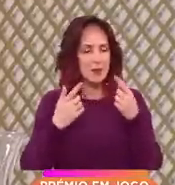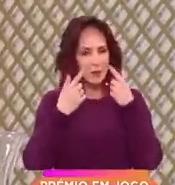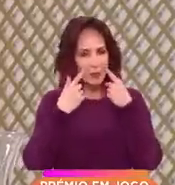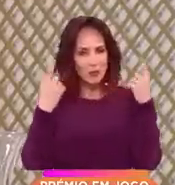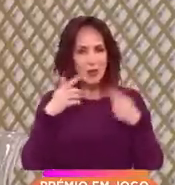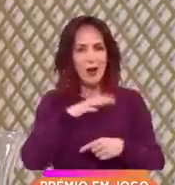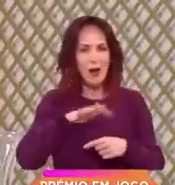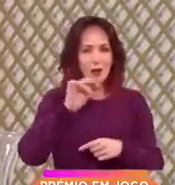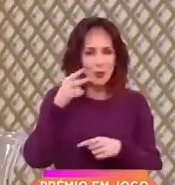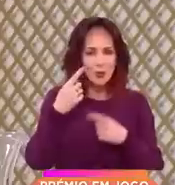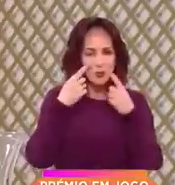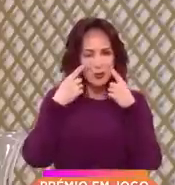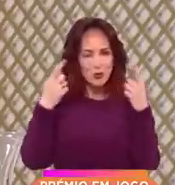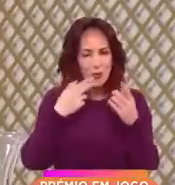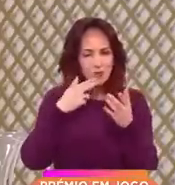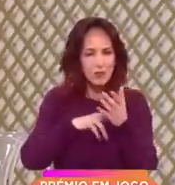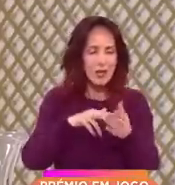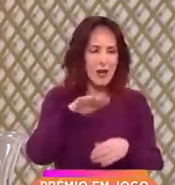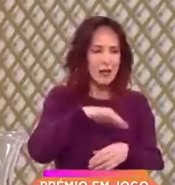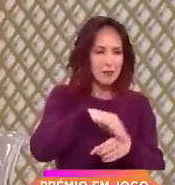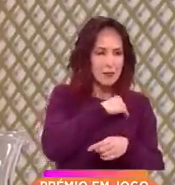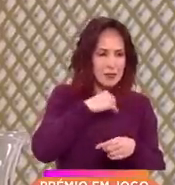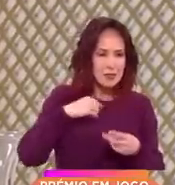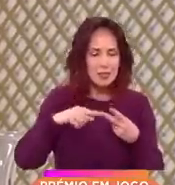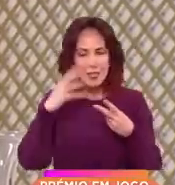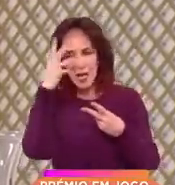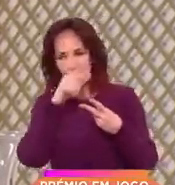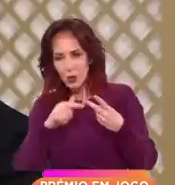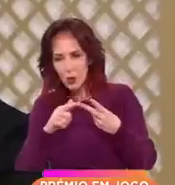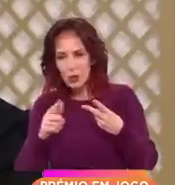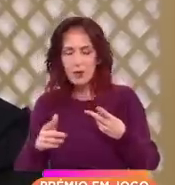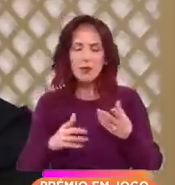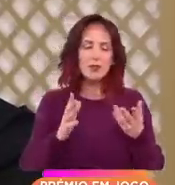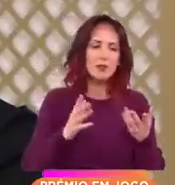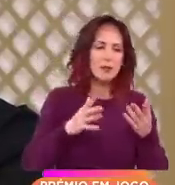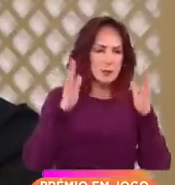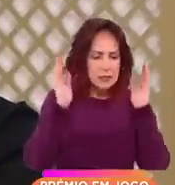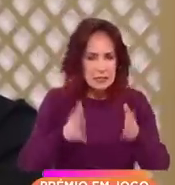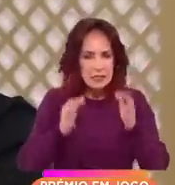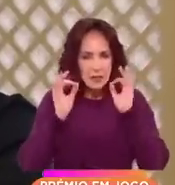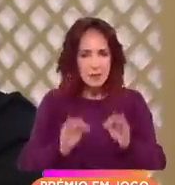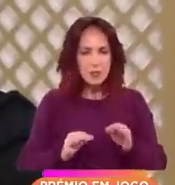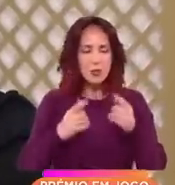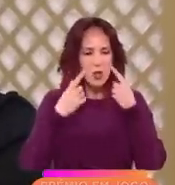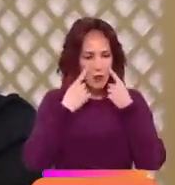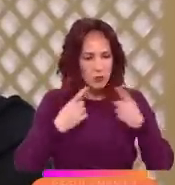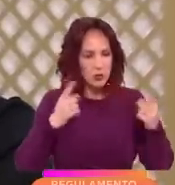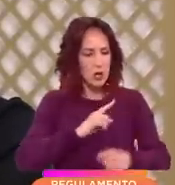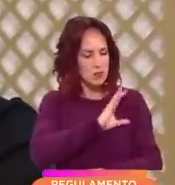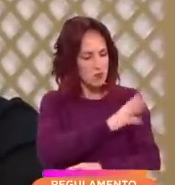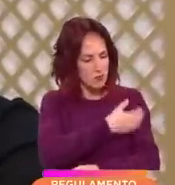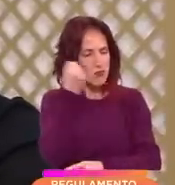duas áreas, que é a medicina. Já senti isso. Já senti isso. E então é assim, vim com toda a força, vou-me mostrar que sou capaz.